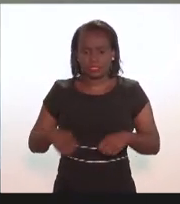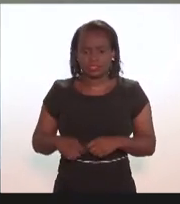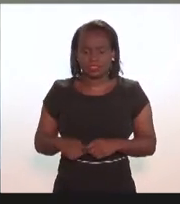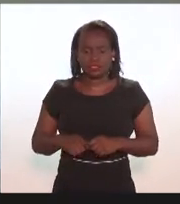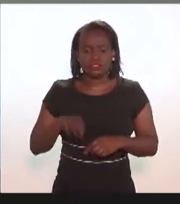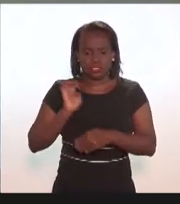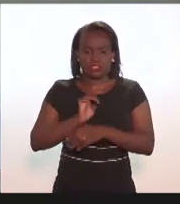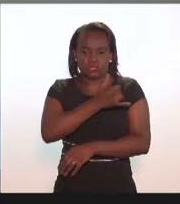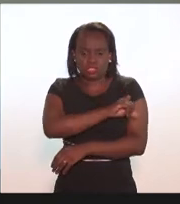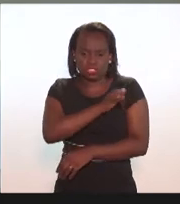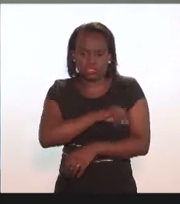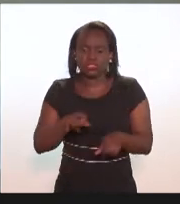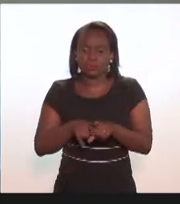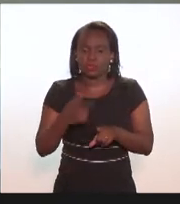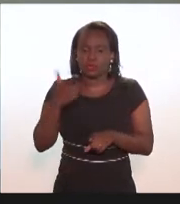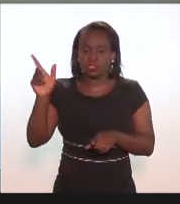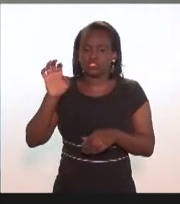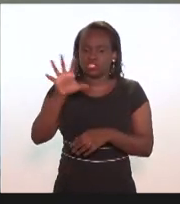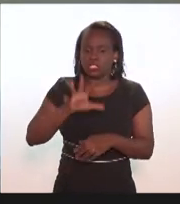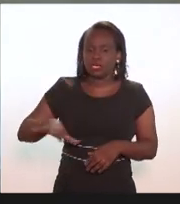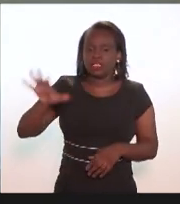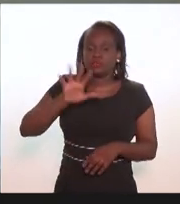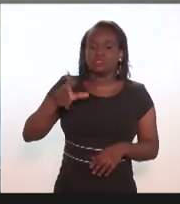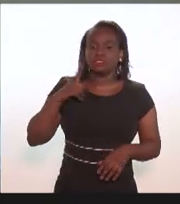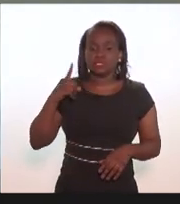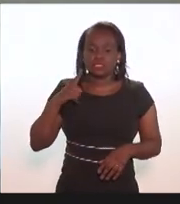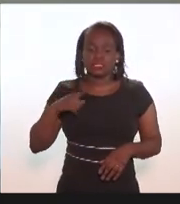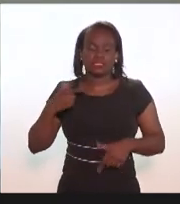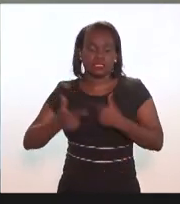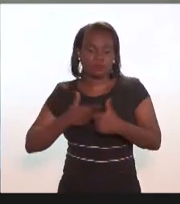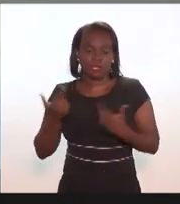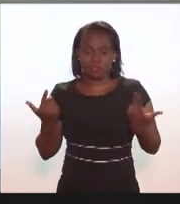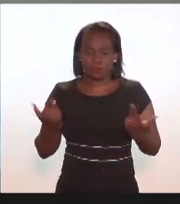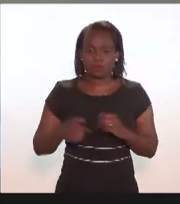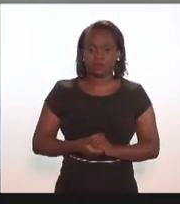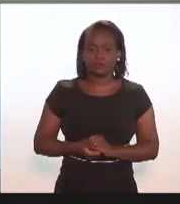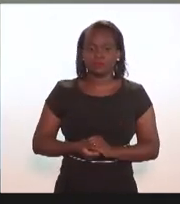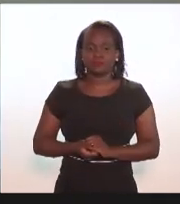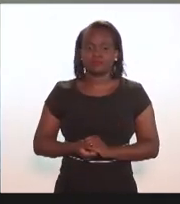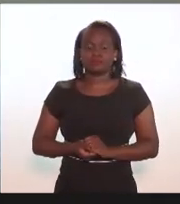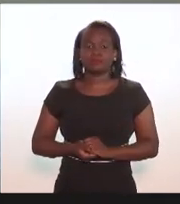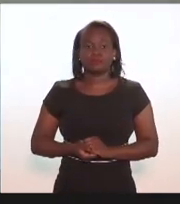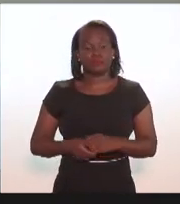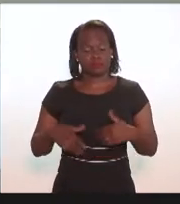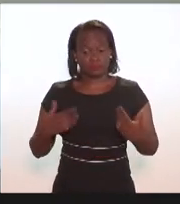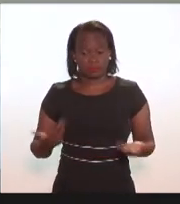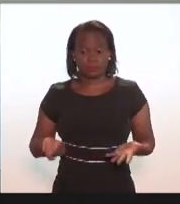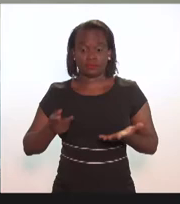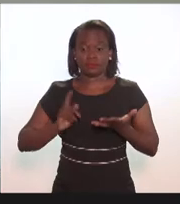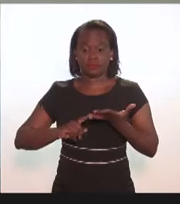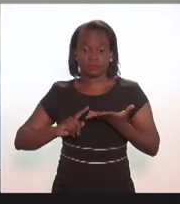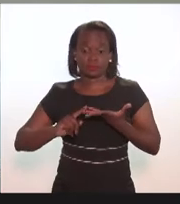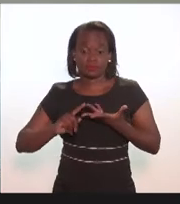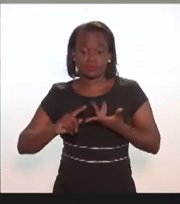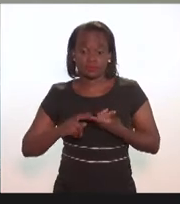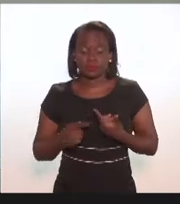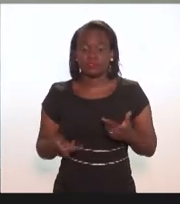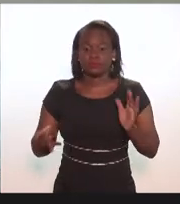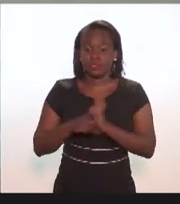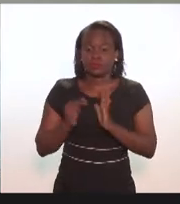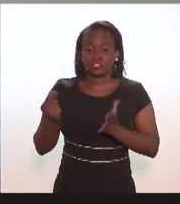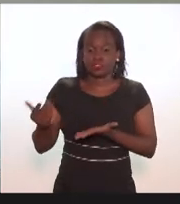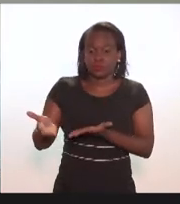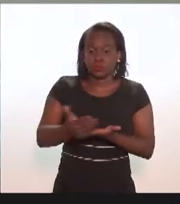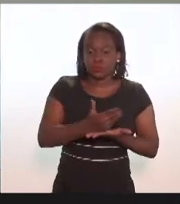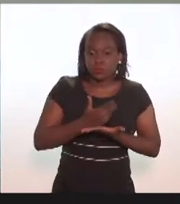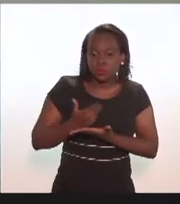Estado do Rio de Janeiro e dos outros estados que têm esse tipo de operação. Então, essas operações de arrecadação